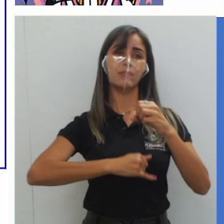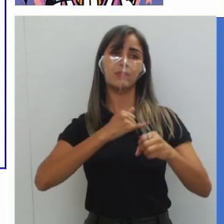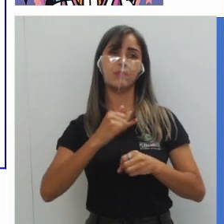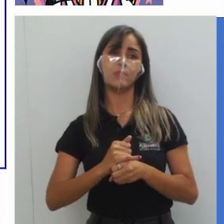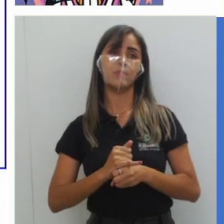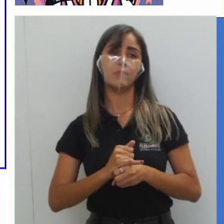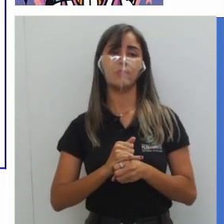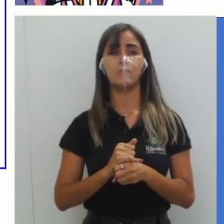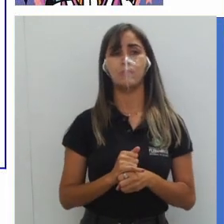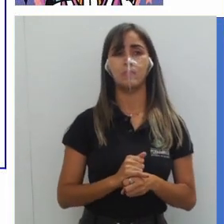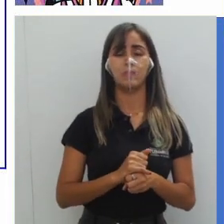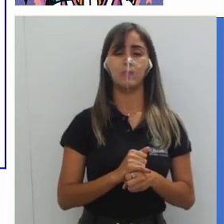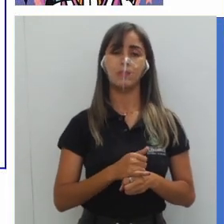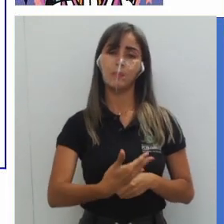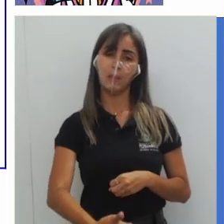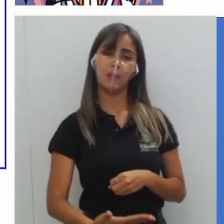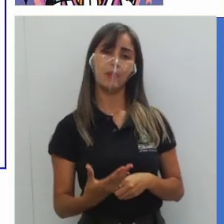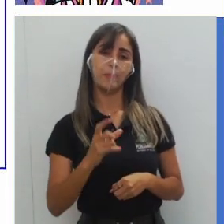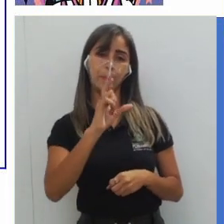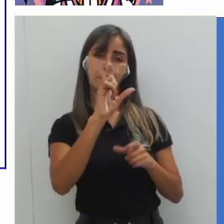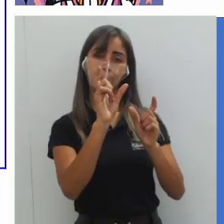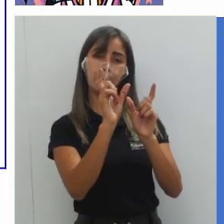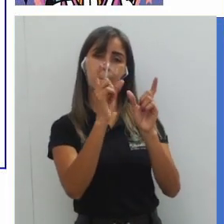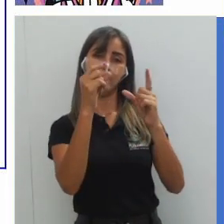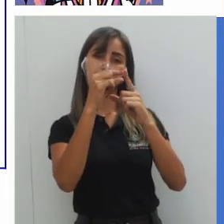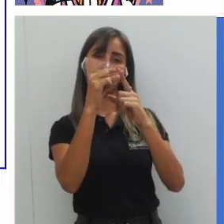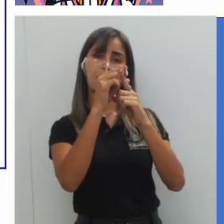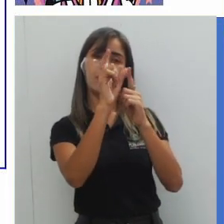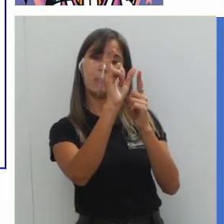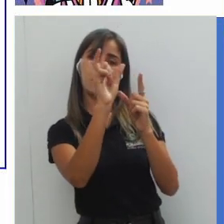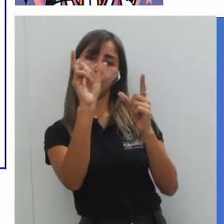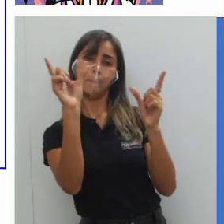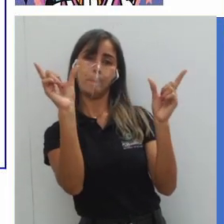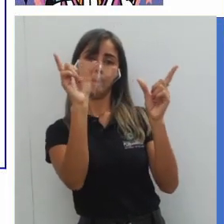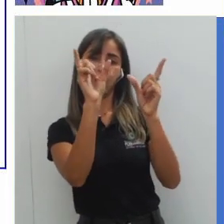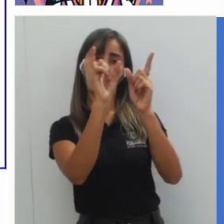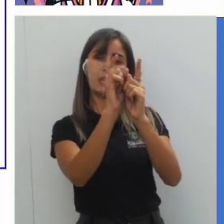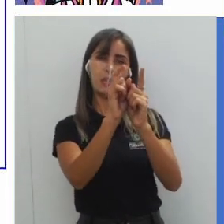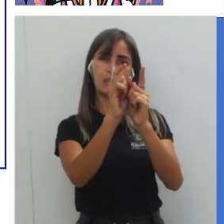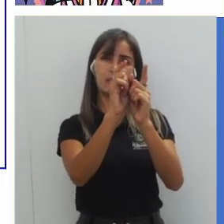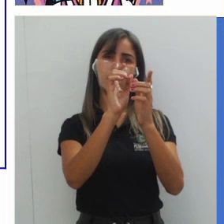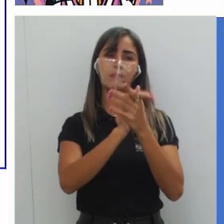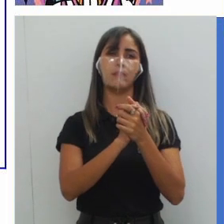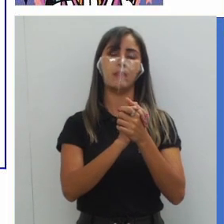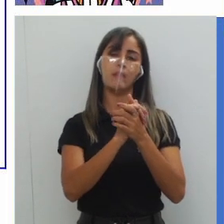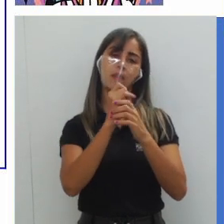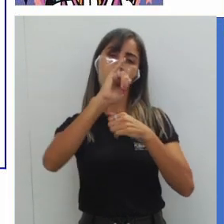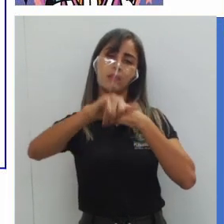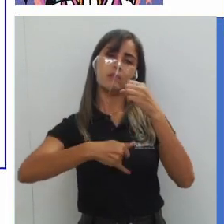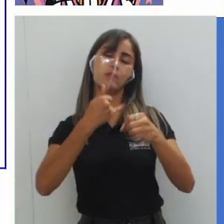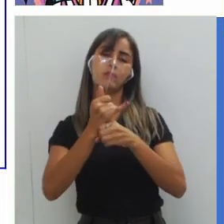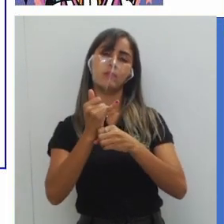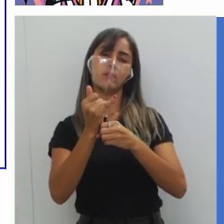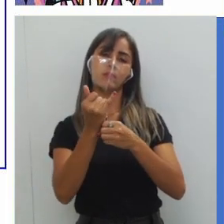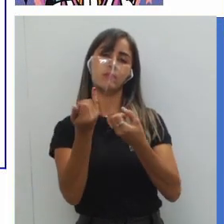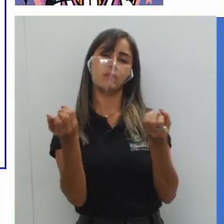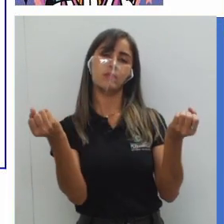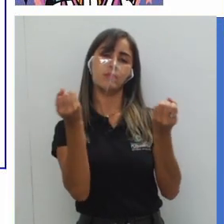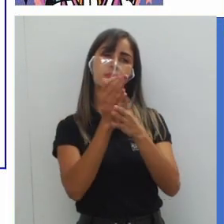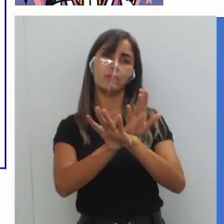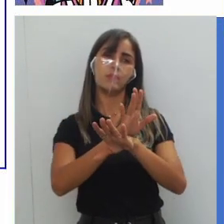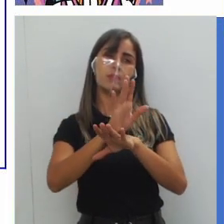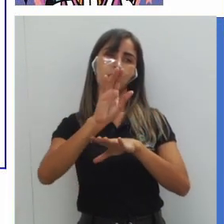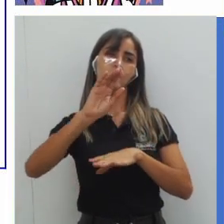são mais curtos, são palavras mais curtas, os adjetivos terminados em Y,